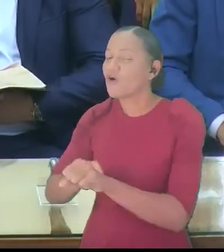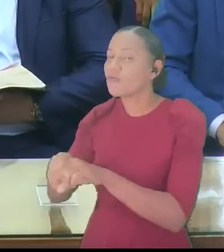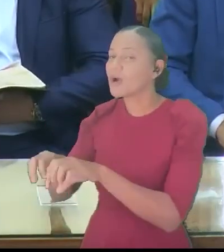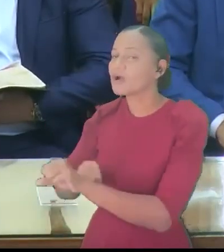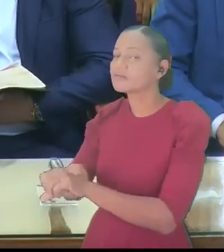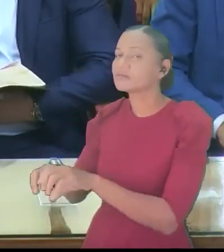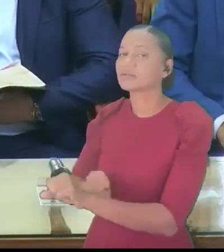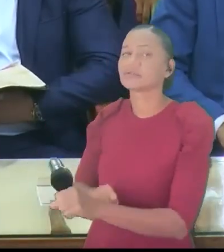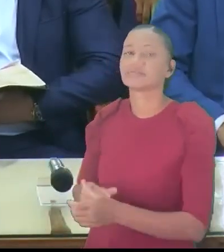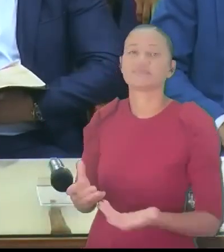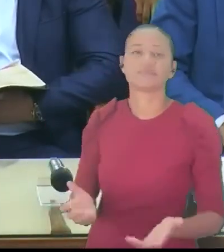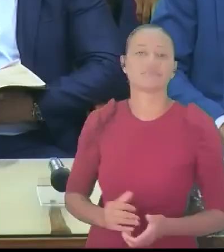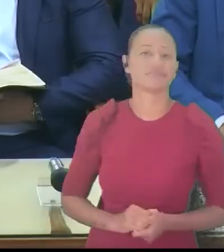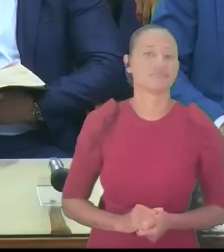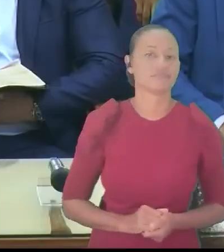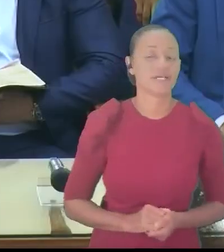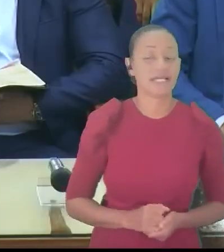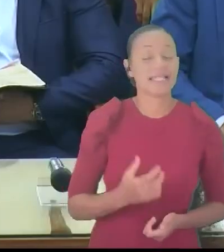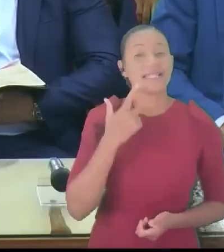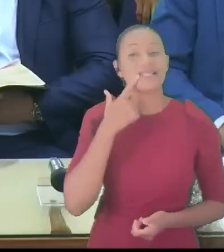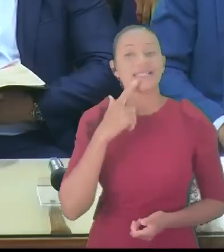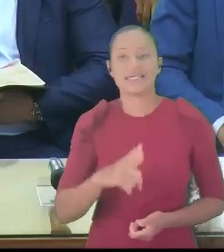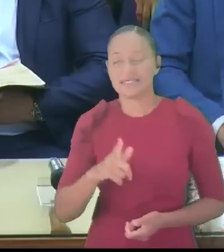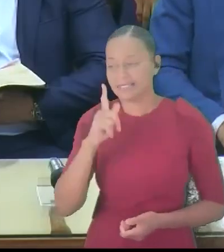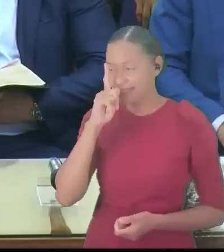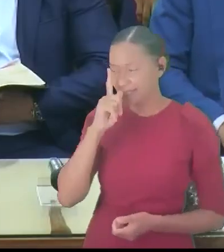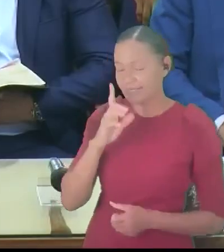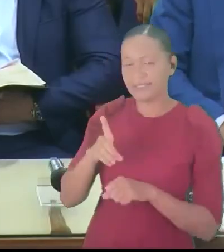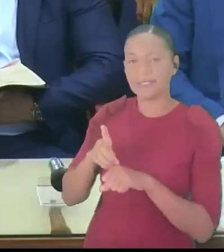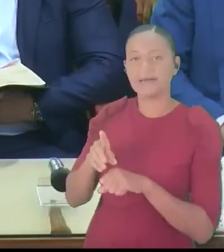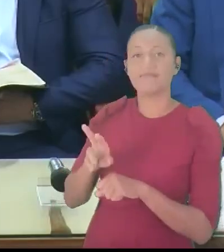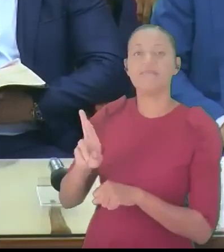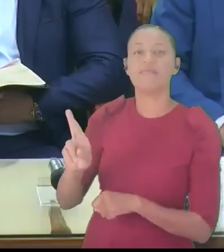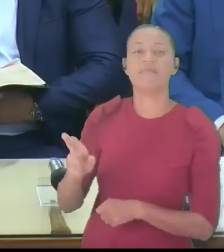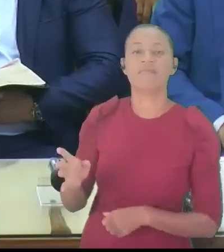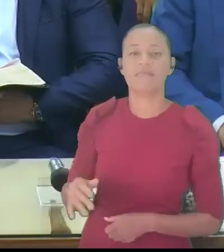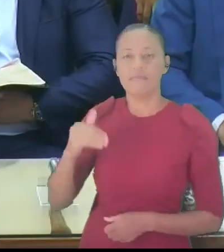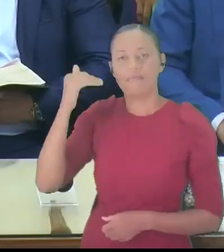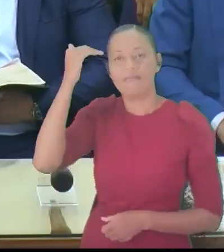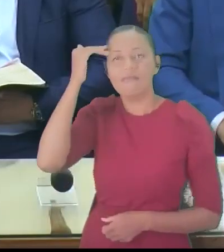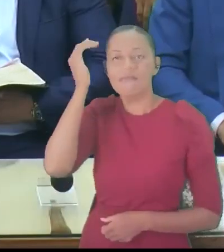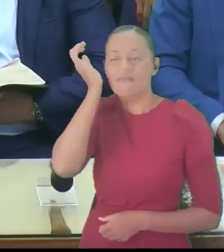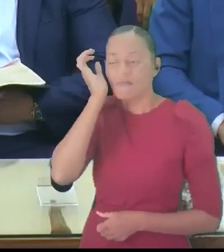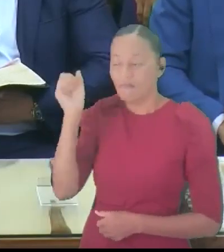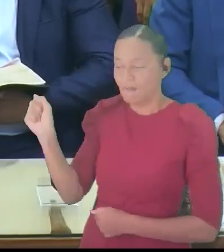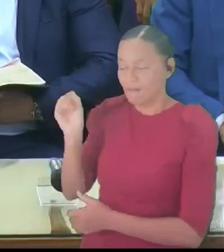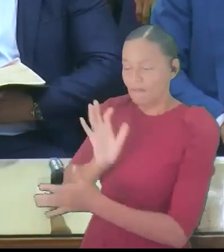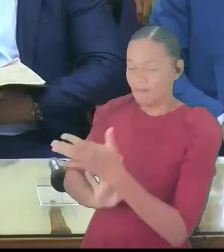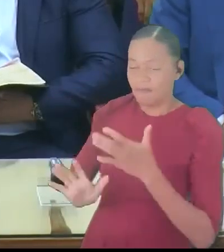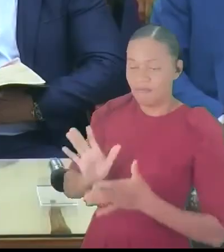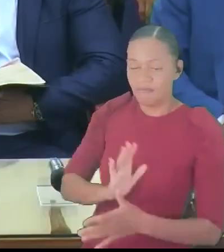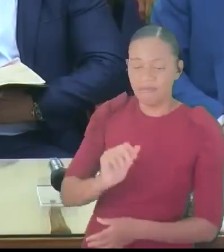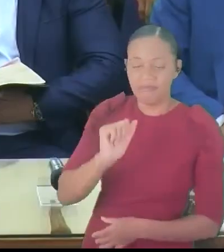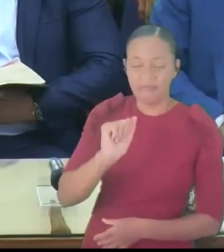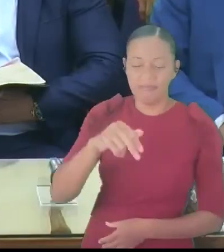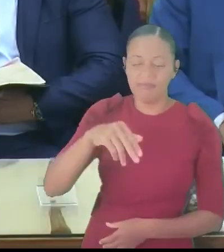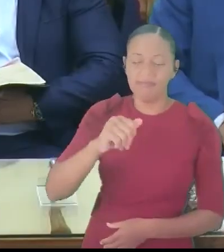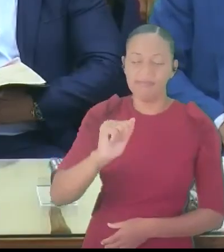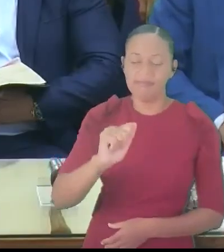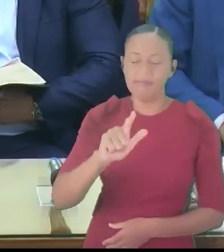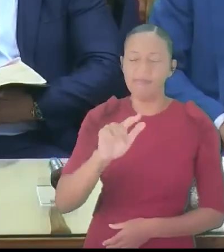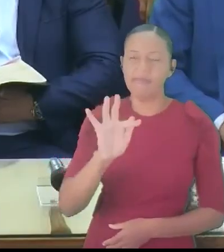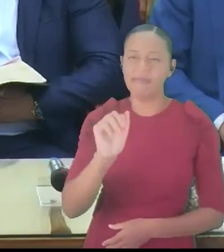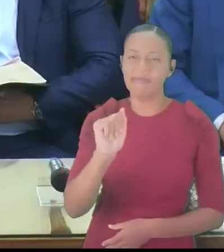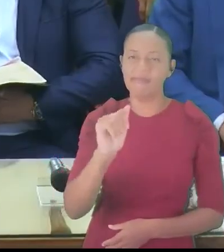É os agrâmatos, né? Em grego, doutor Herman está me dizendo que a palavra analfabeto em grego